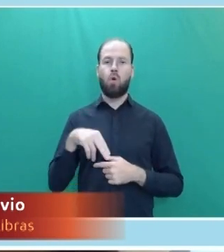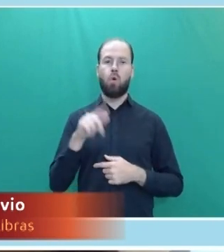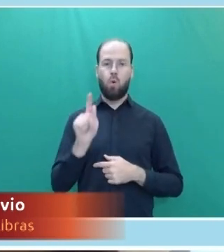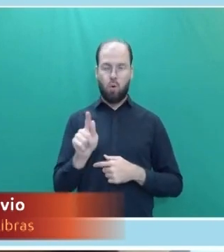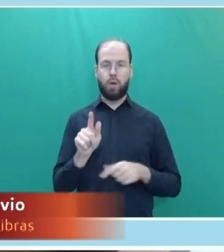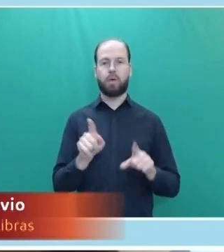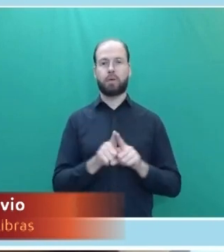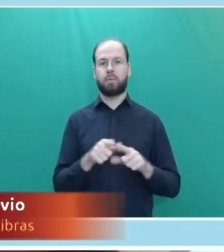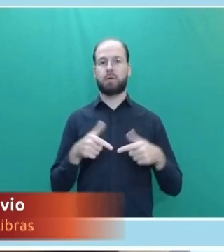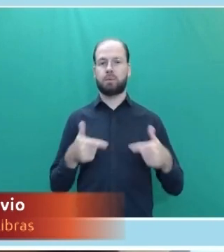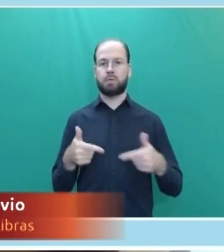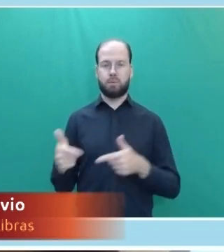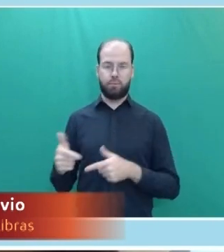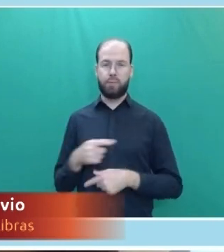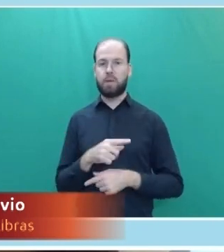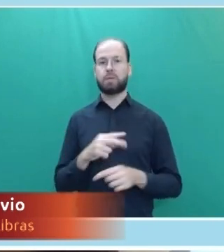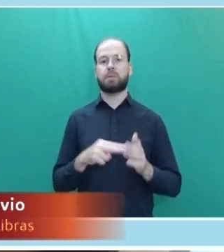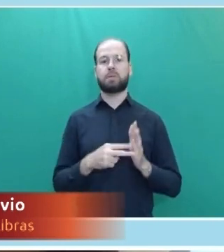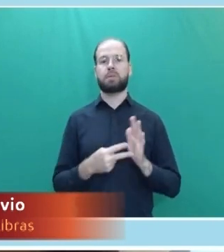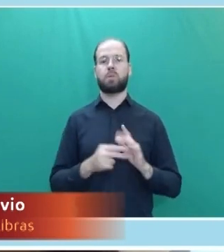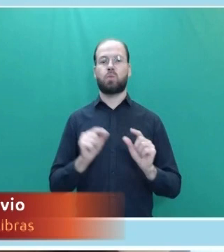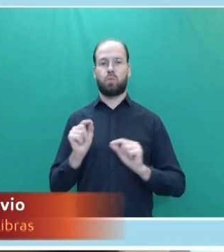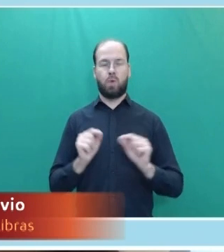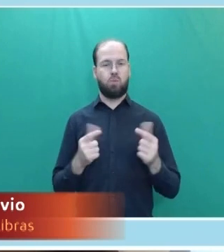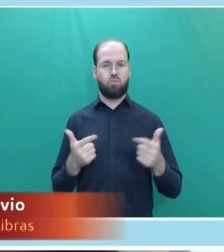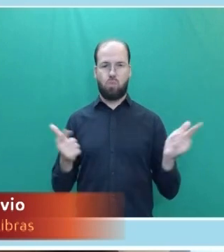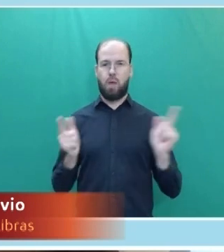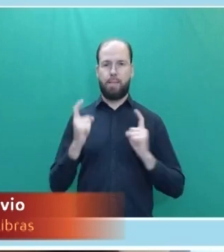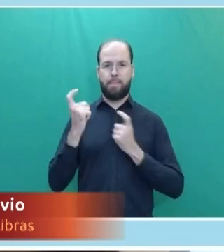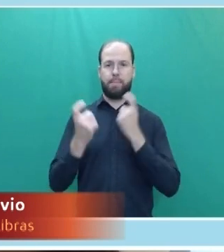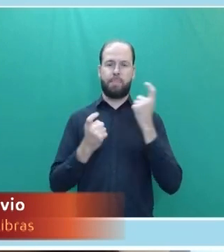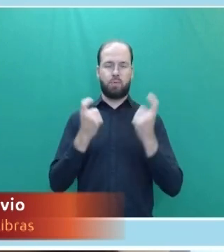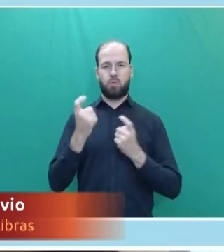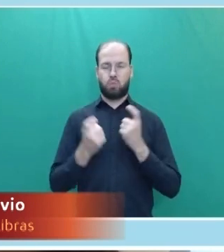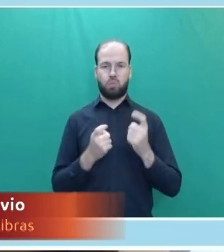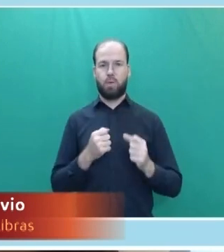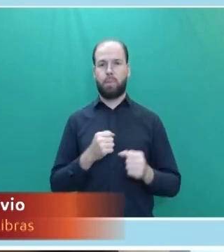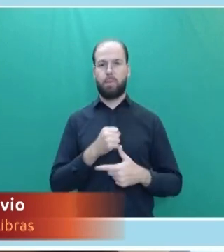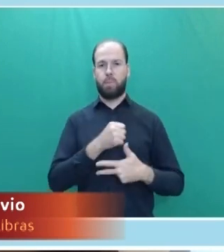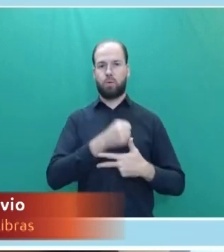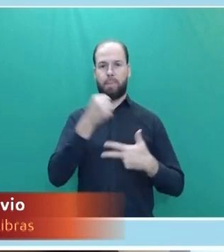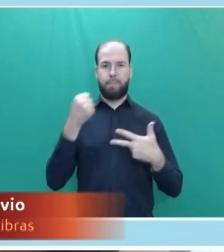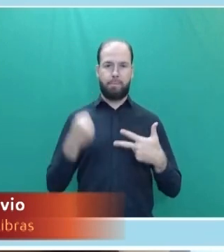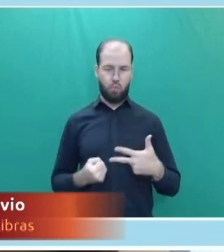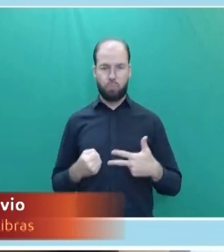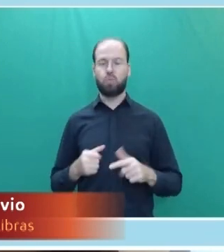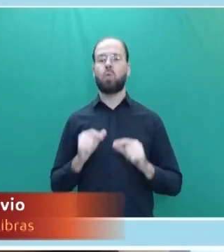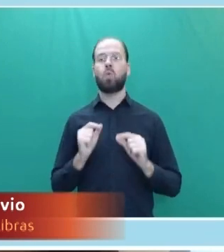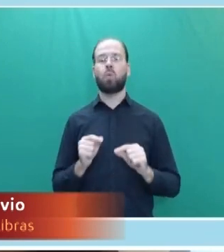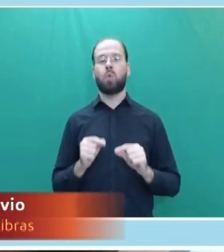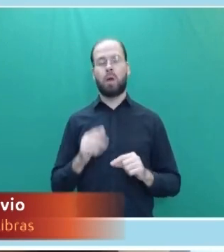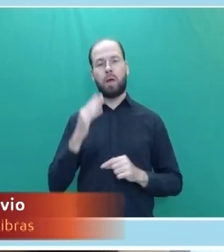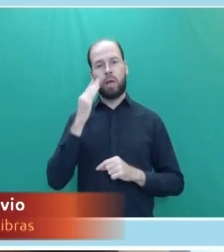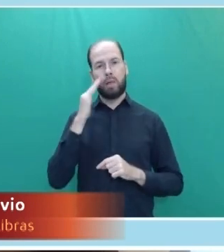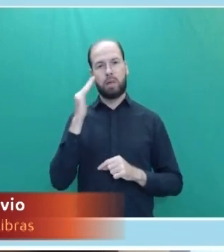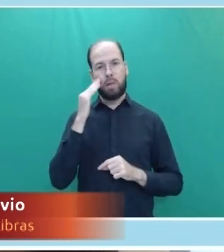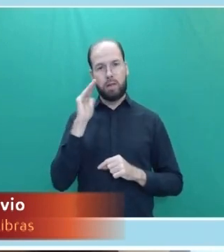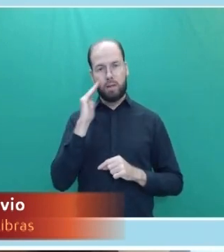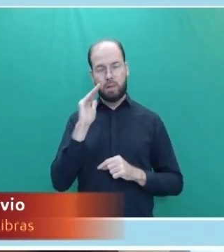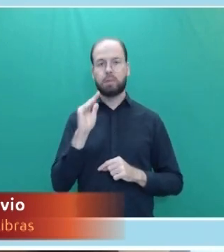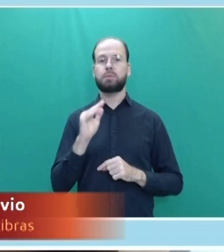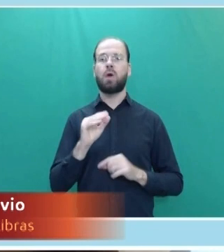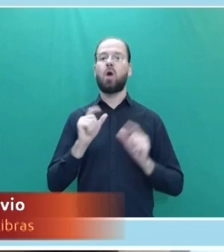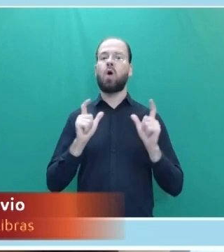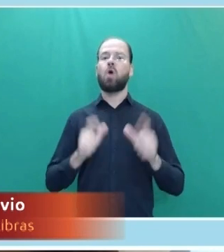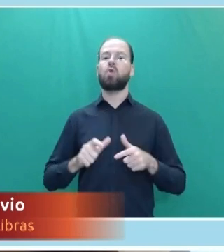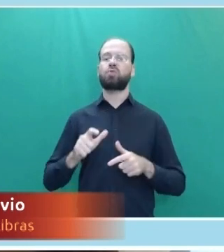Então, isso quer dizer o quê? Que não existe uma preocupação do poder público em entender de onde vem essa violência, de combater